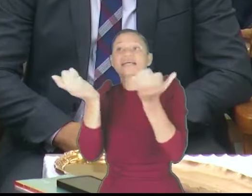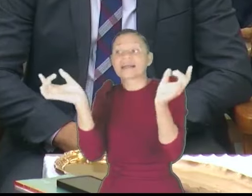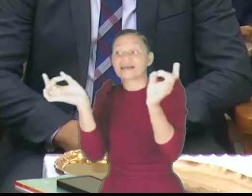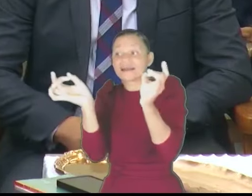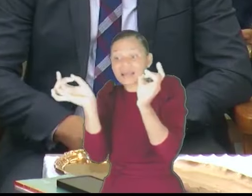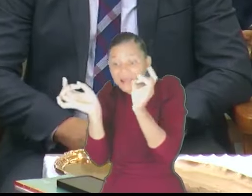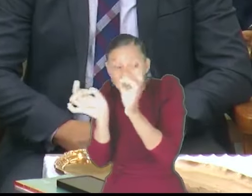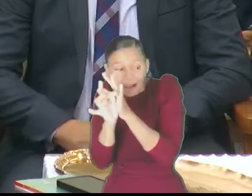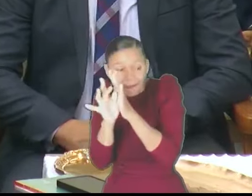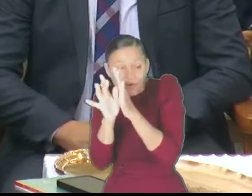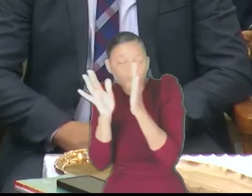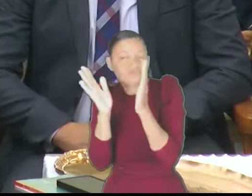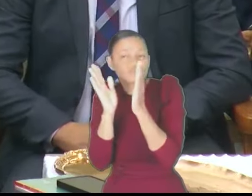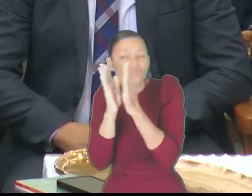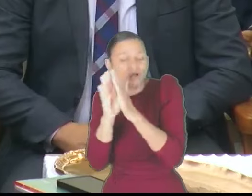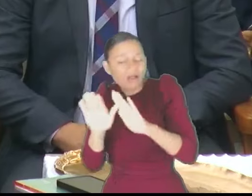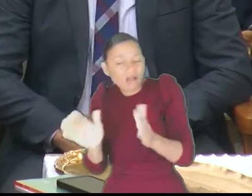adorado,